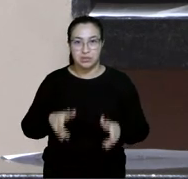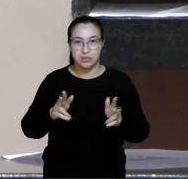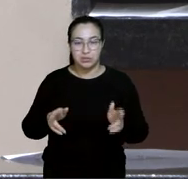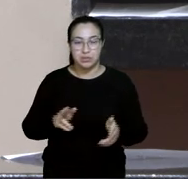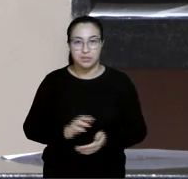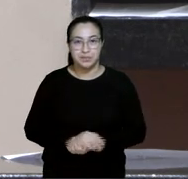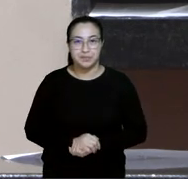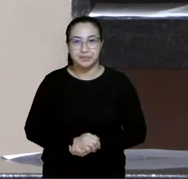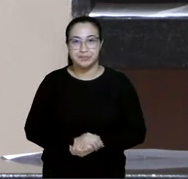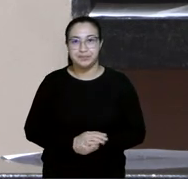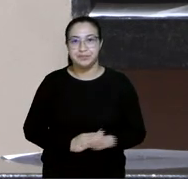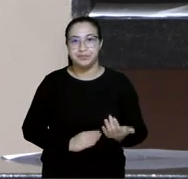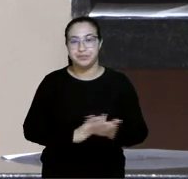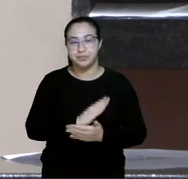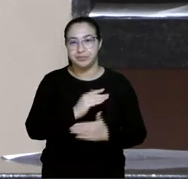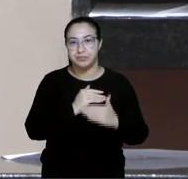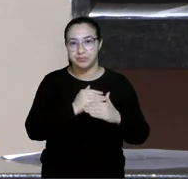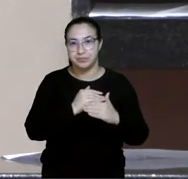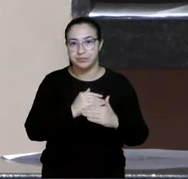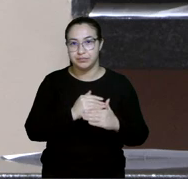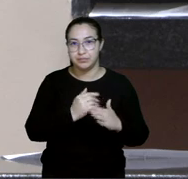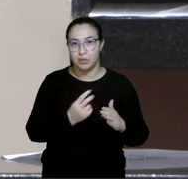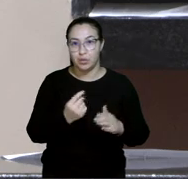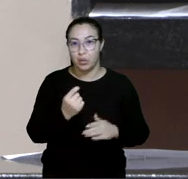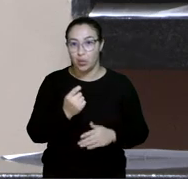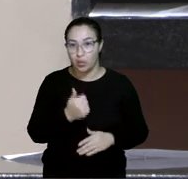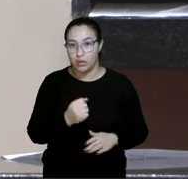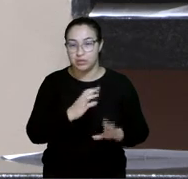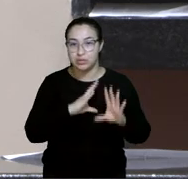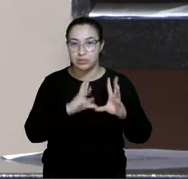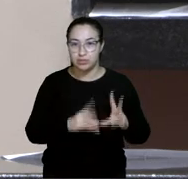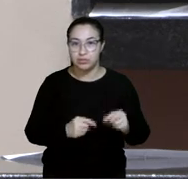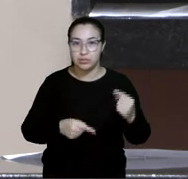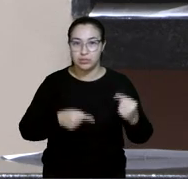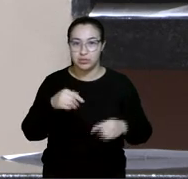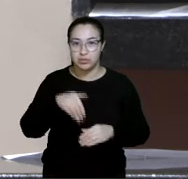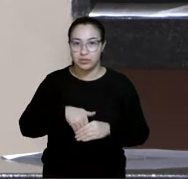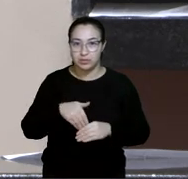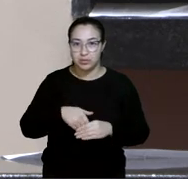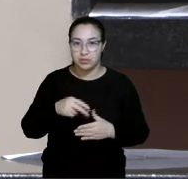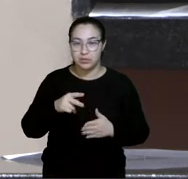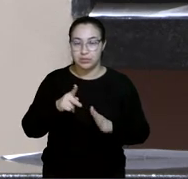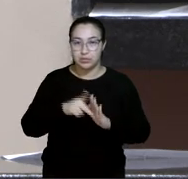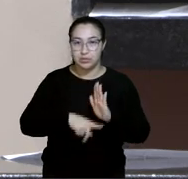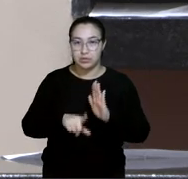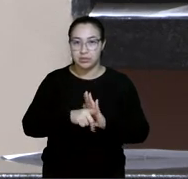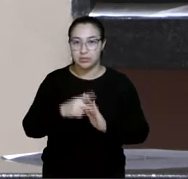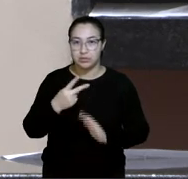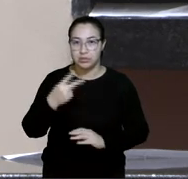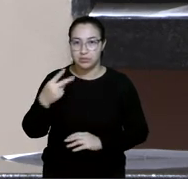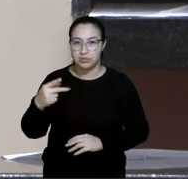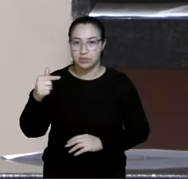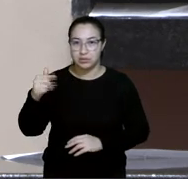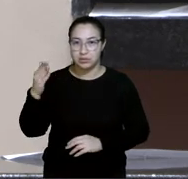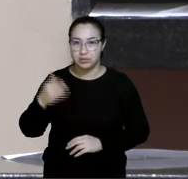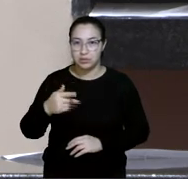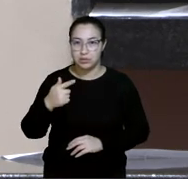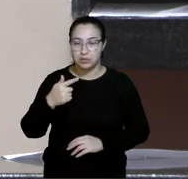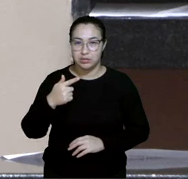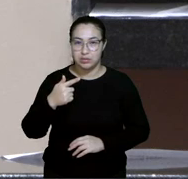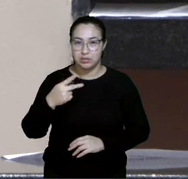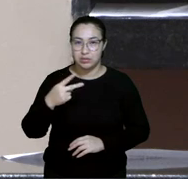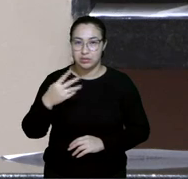encontram. Aprovado por maioria. Discussão e votação em turno único do projeto de lei 227/2024, autoria do governador do